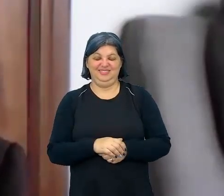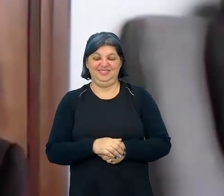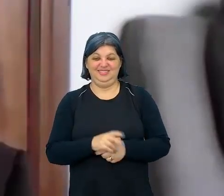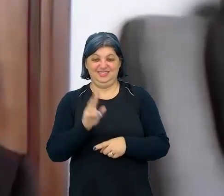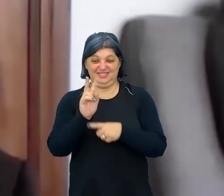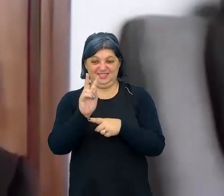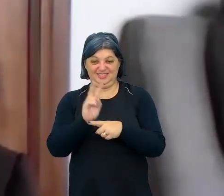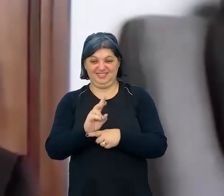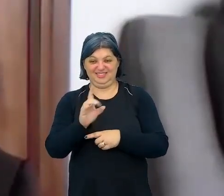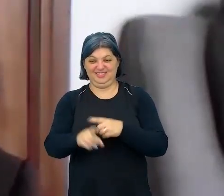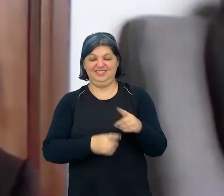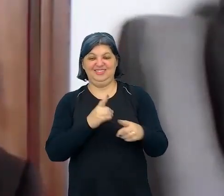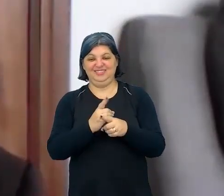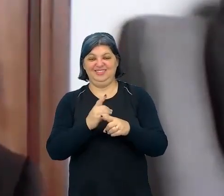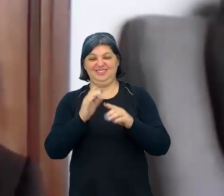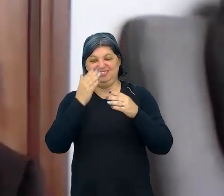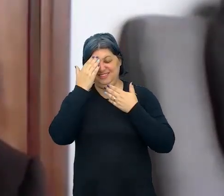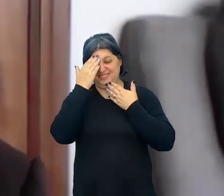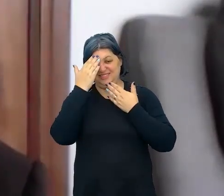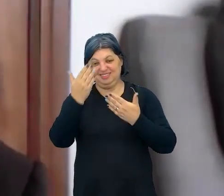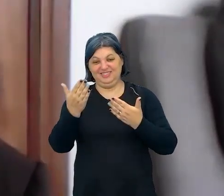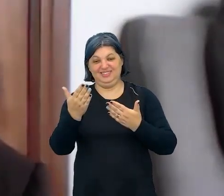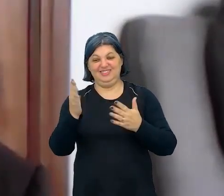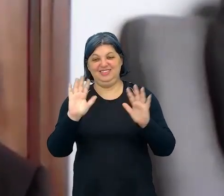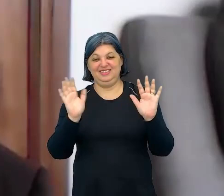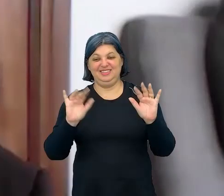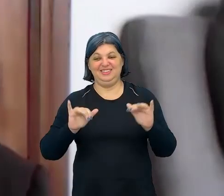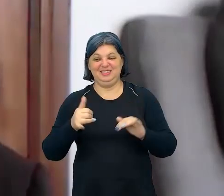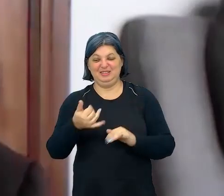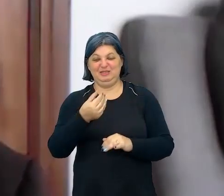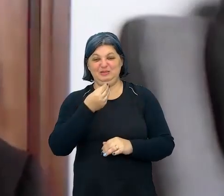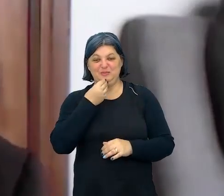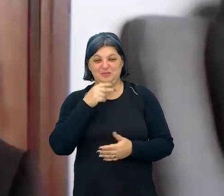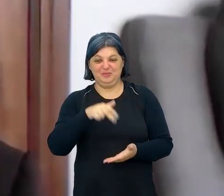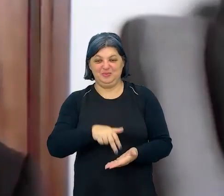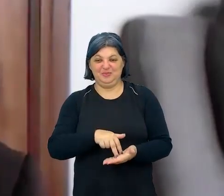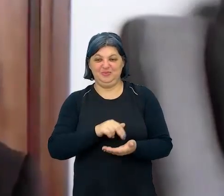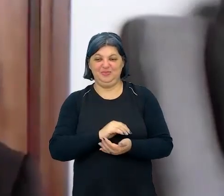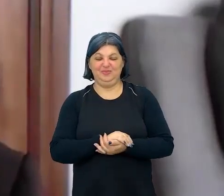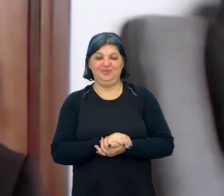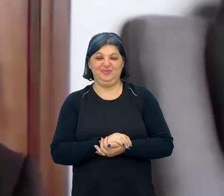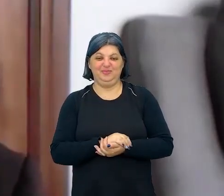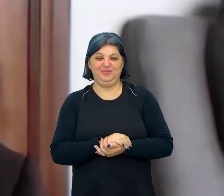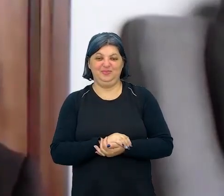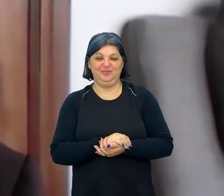cuidem e até a próxima. Muito obrigado pela oportunidade de estar com vocês.